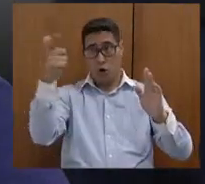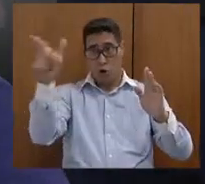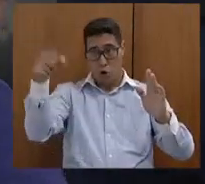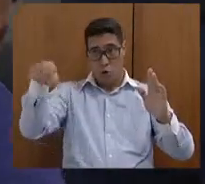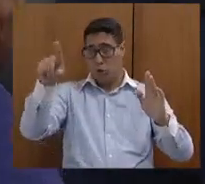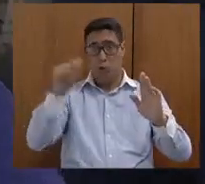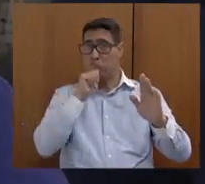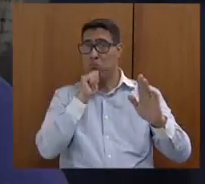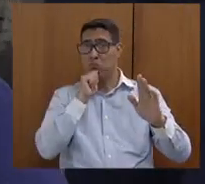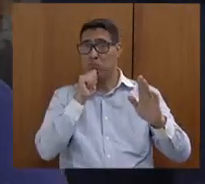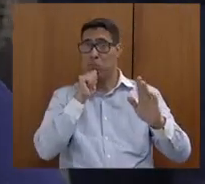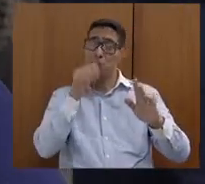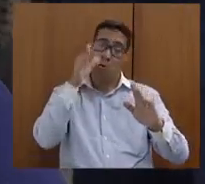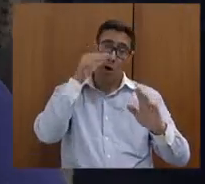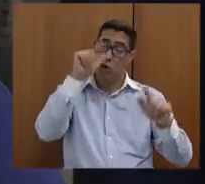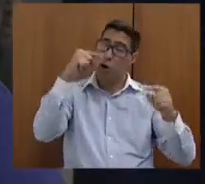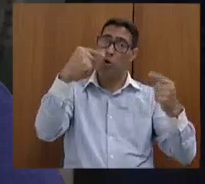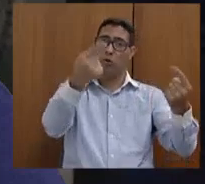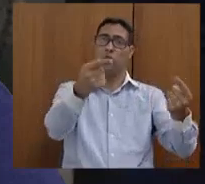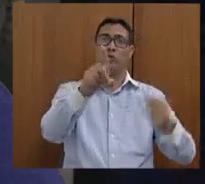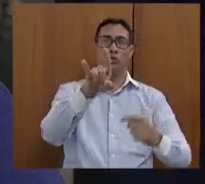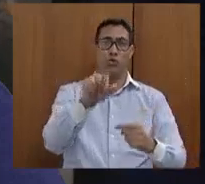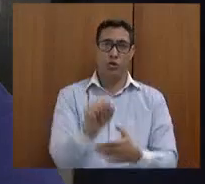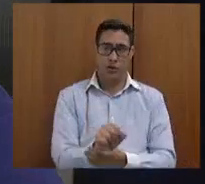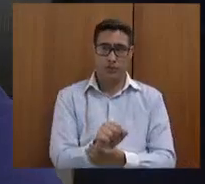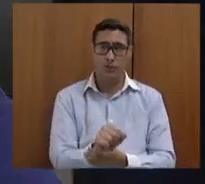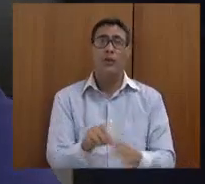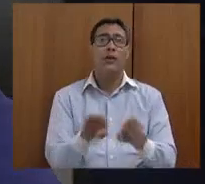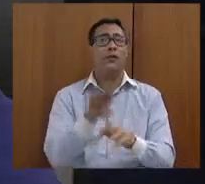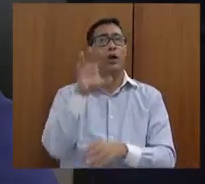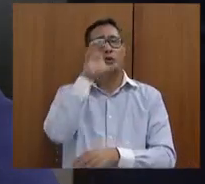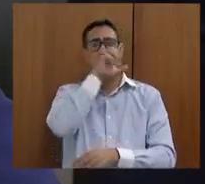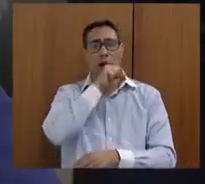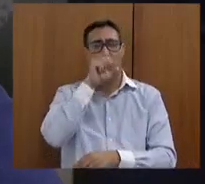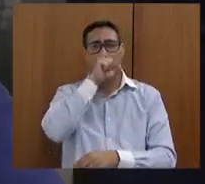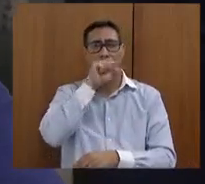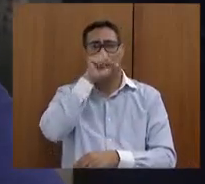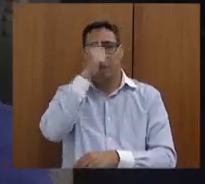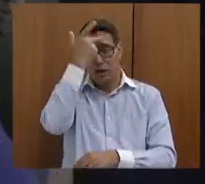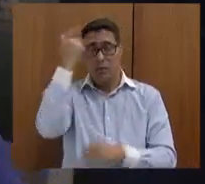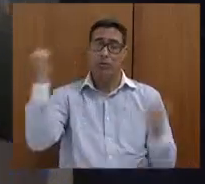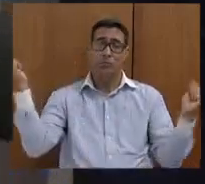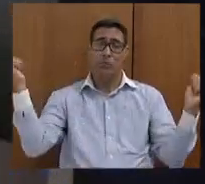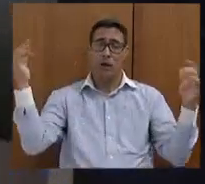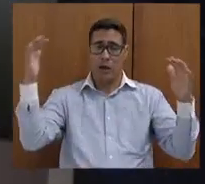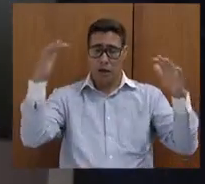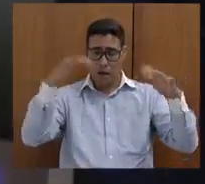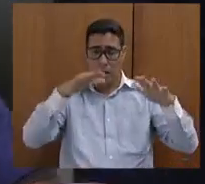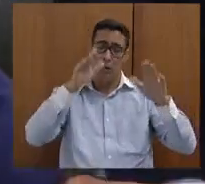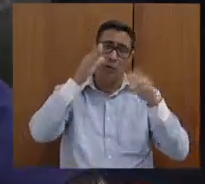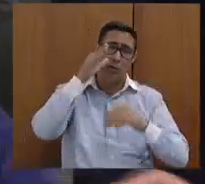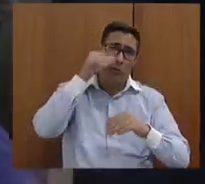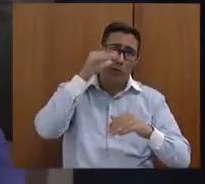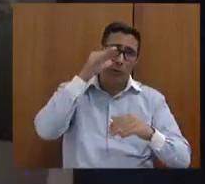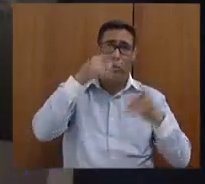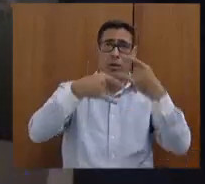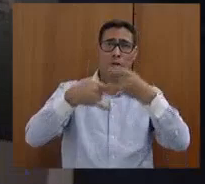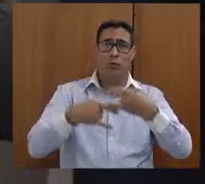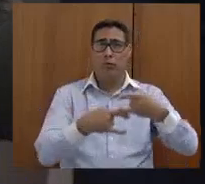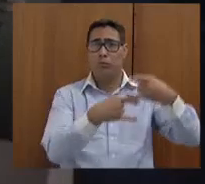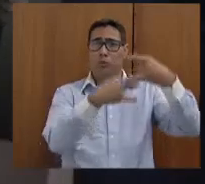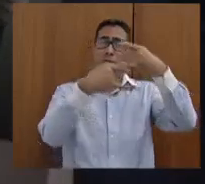o sábado formativo que contamos com mais de 53 mil acessos de